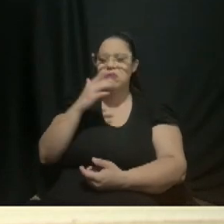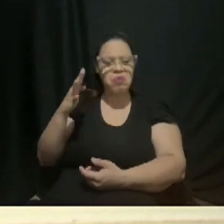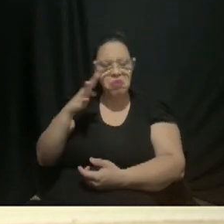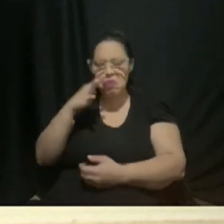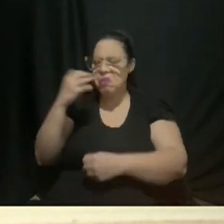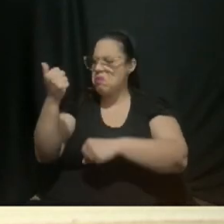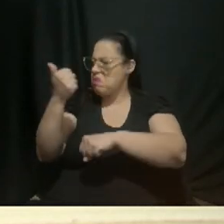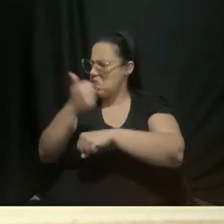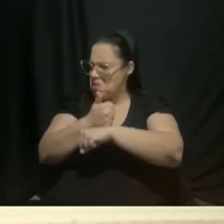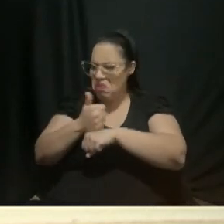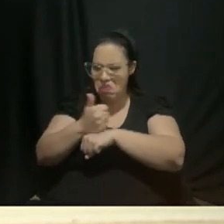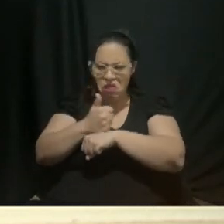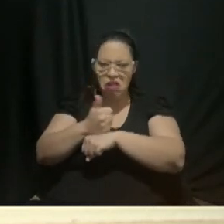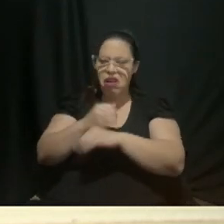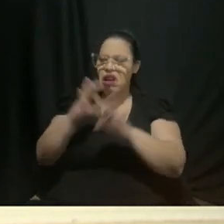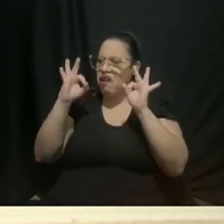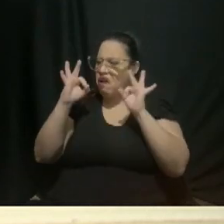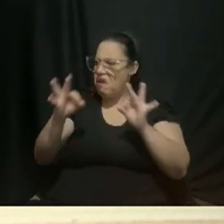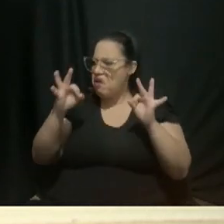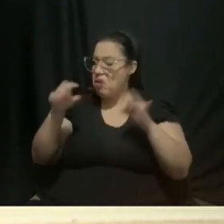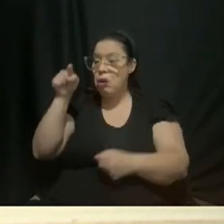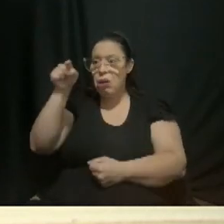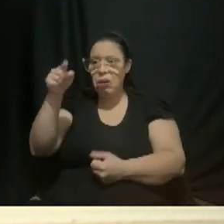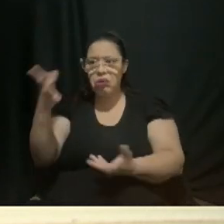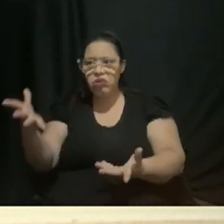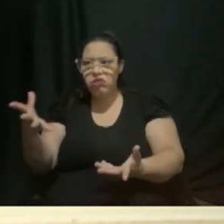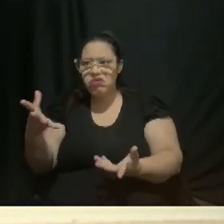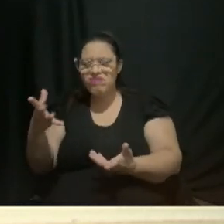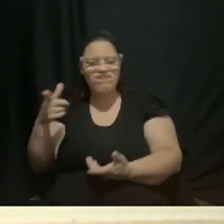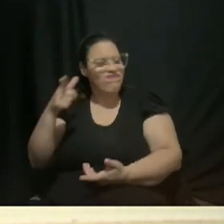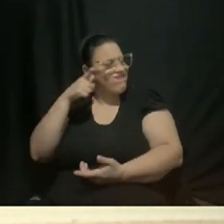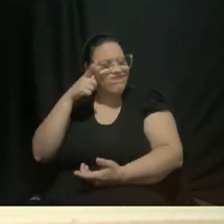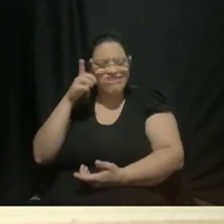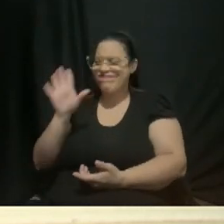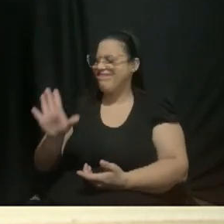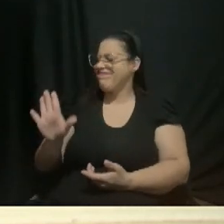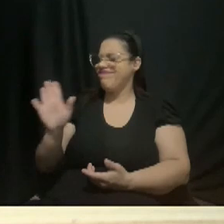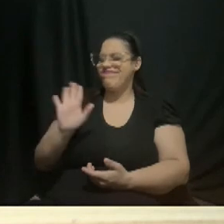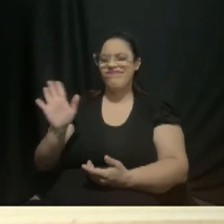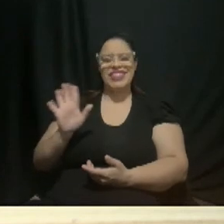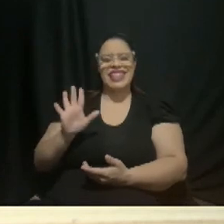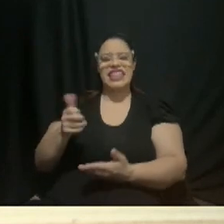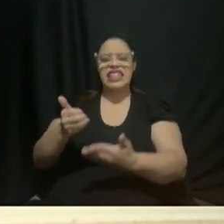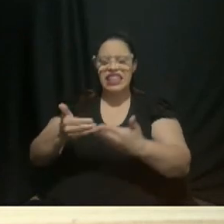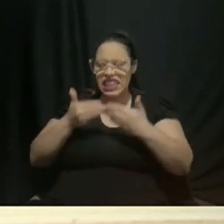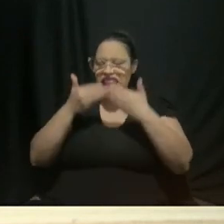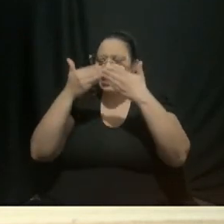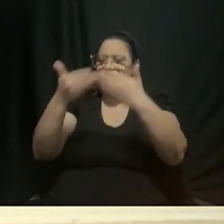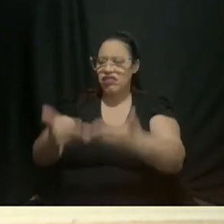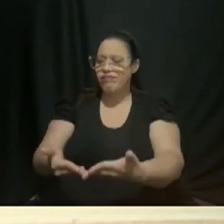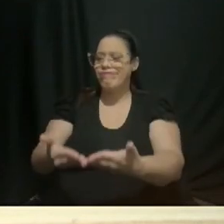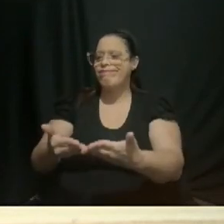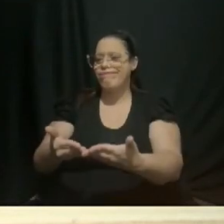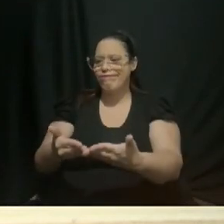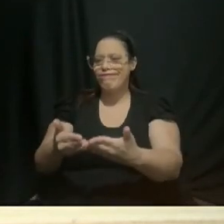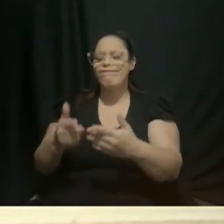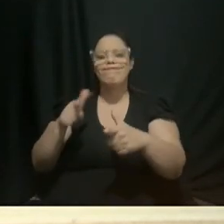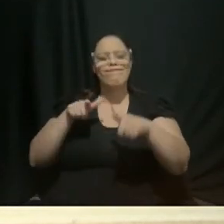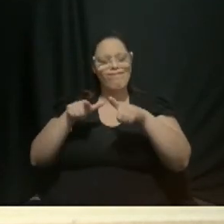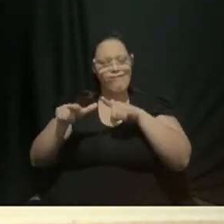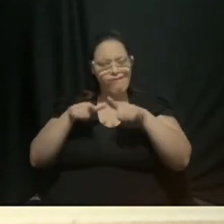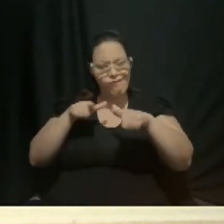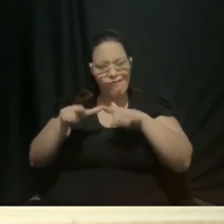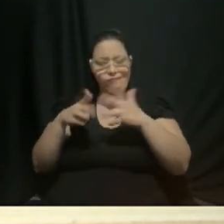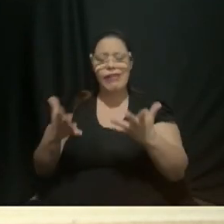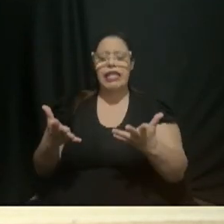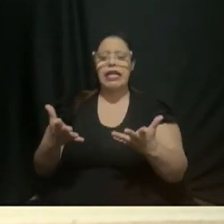se não tiver ele ali, a gente não consegue executar o produto final. É verdade, dá muito trabalho. Dá muito Porque trabalho. você pensa, você corta o frango, tempera aí,